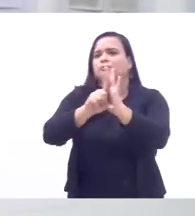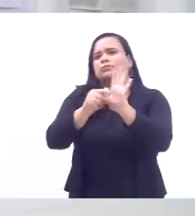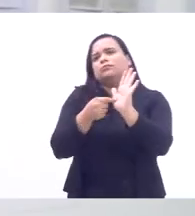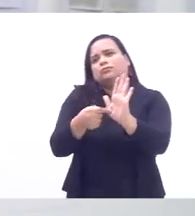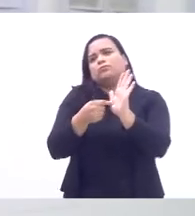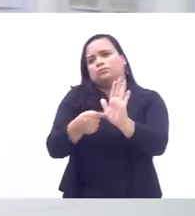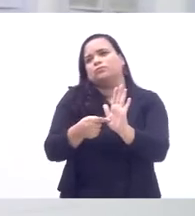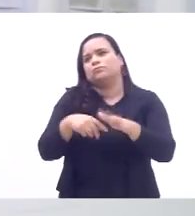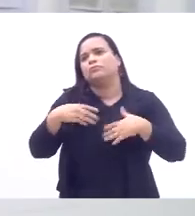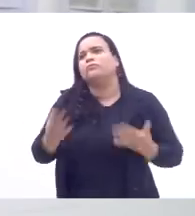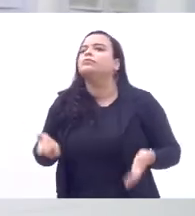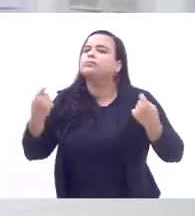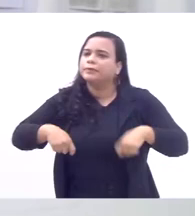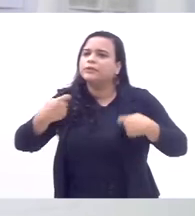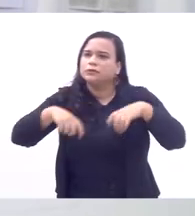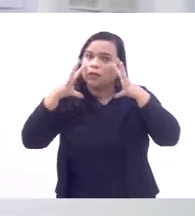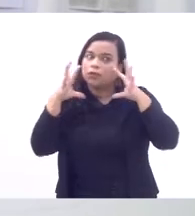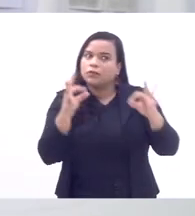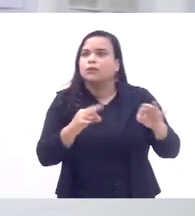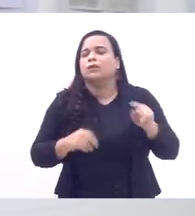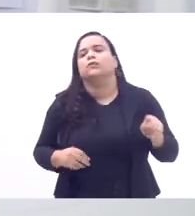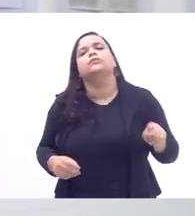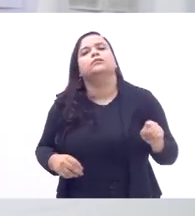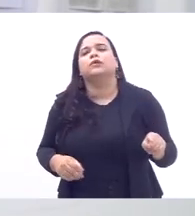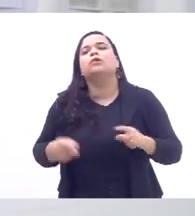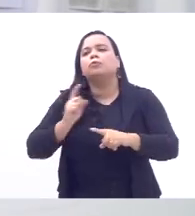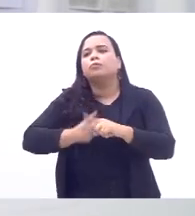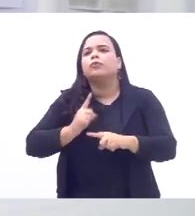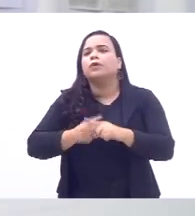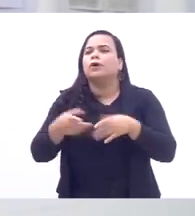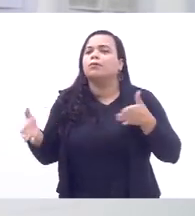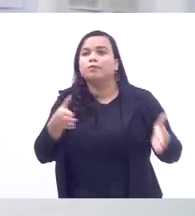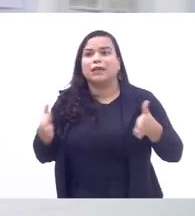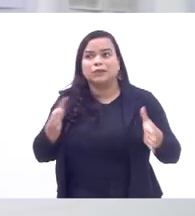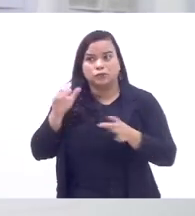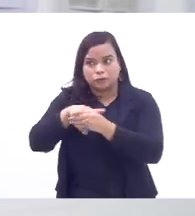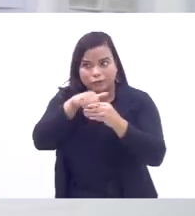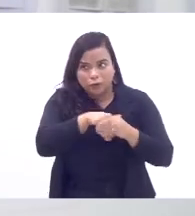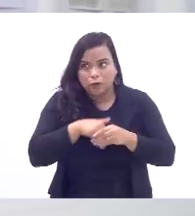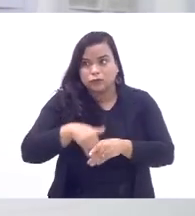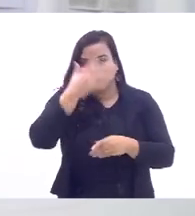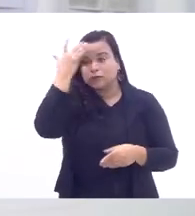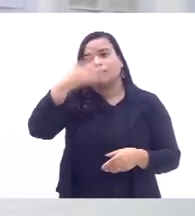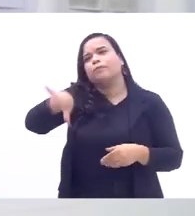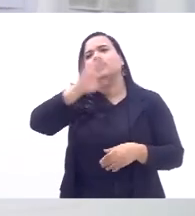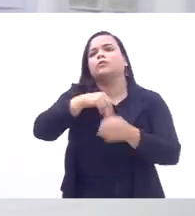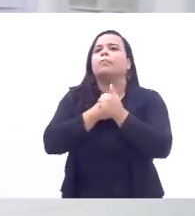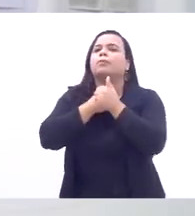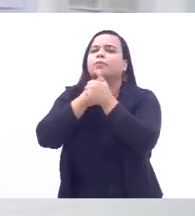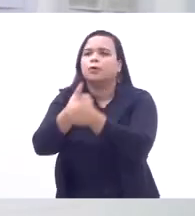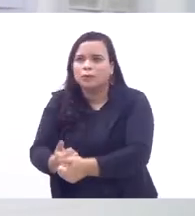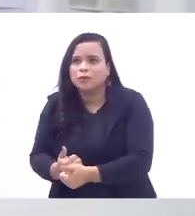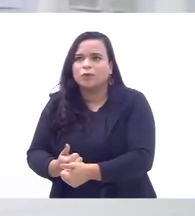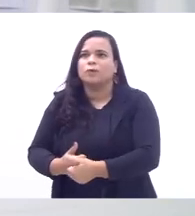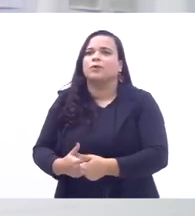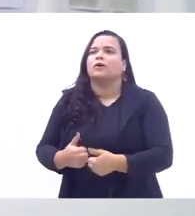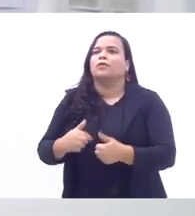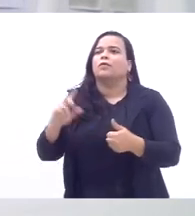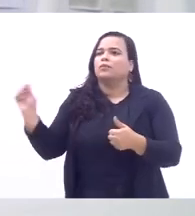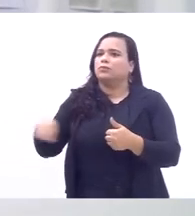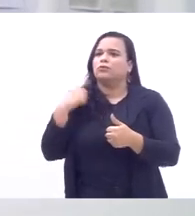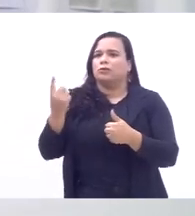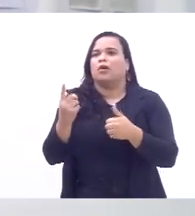gente precisa estar atento para isso, porque chega na época de eleição, as pessoas procuram as nossas casas